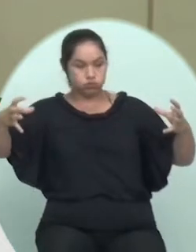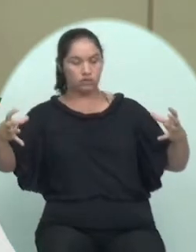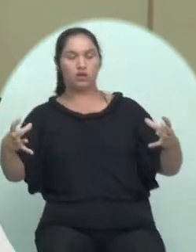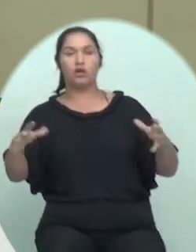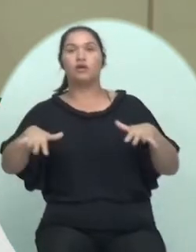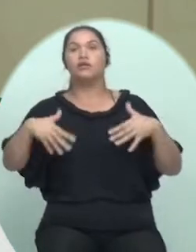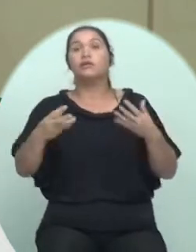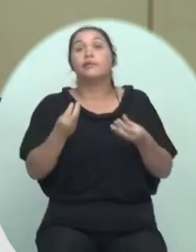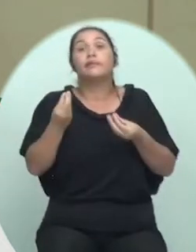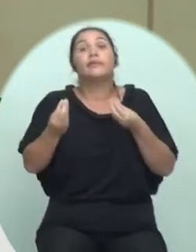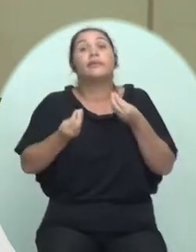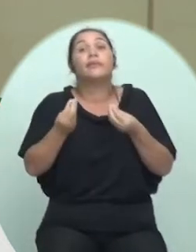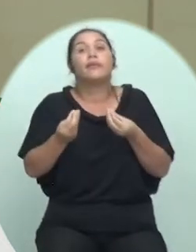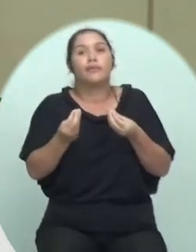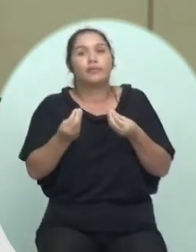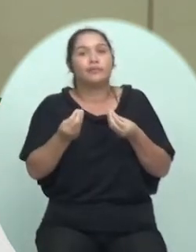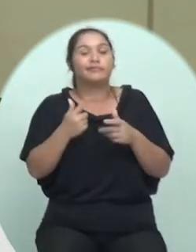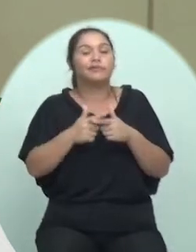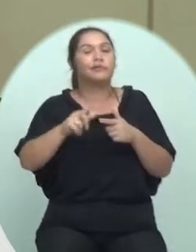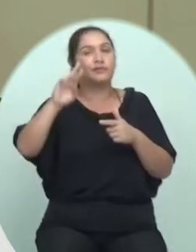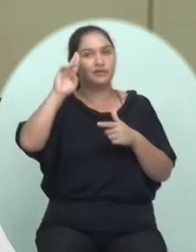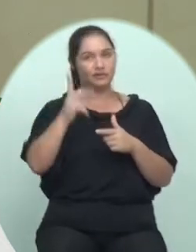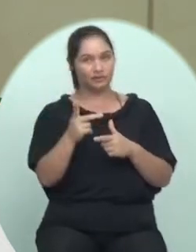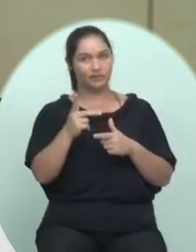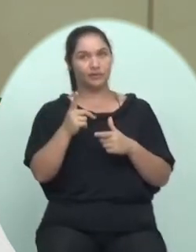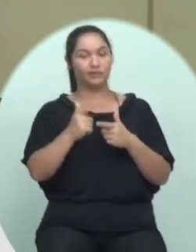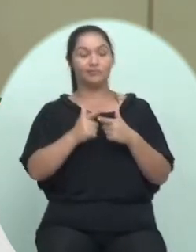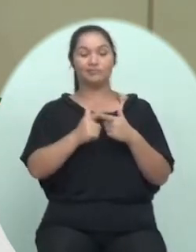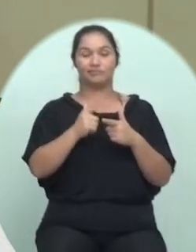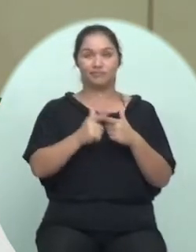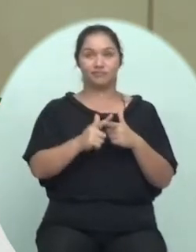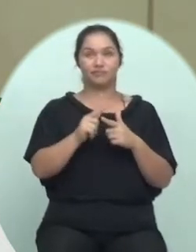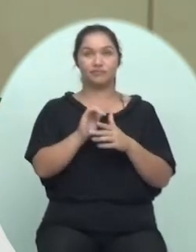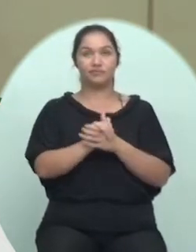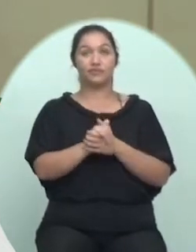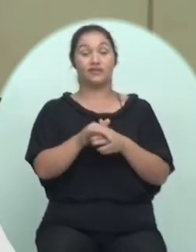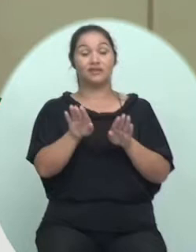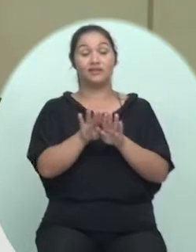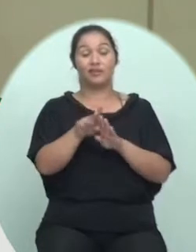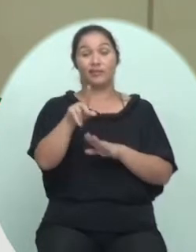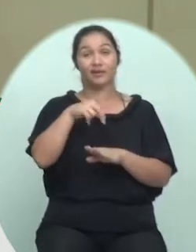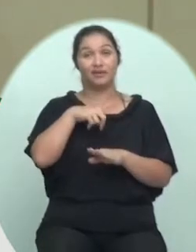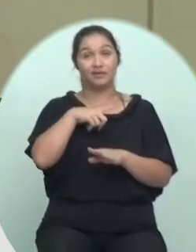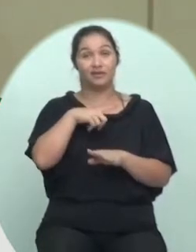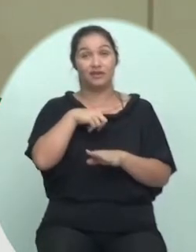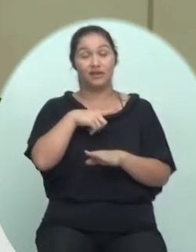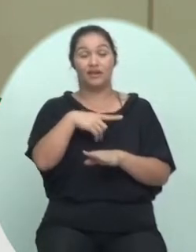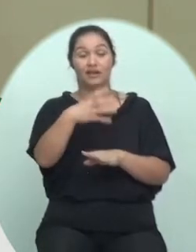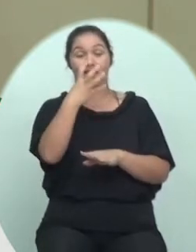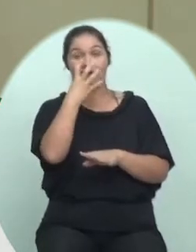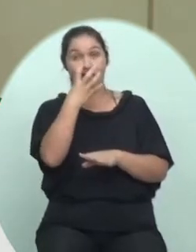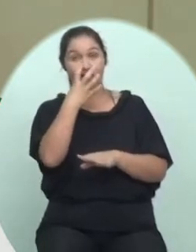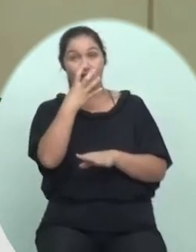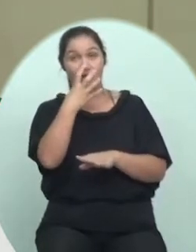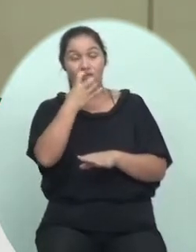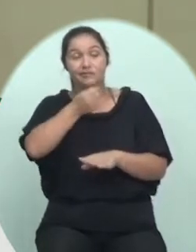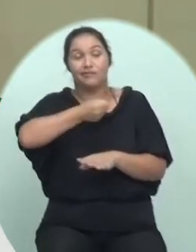e boa parte deles já são cães bem velhinhos. E,